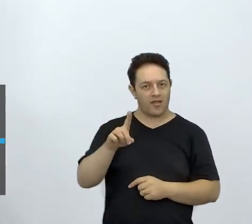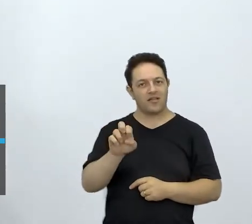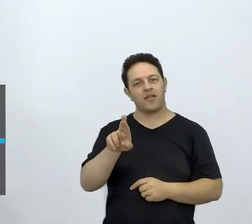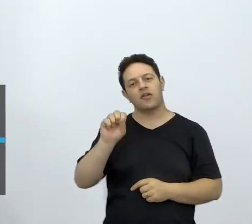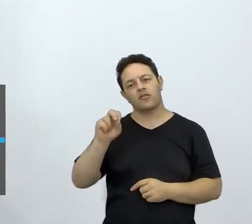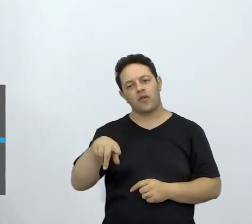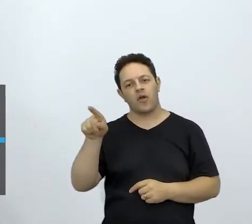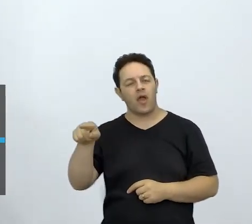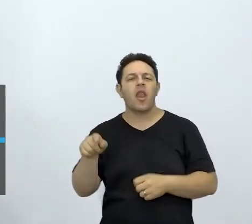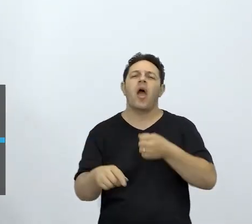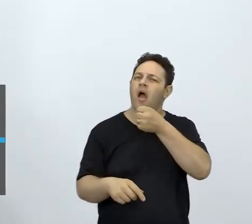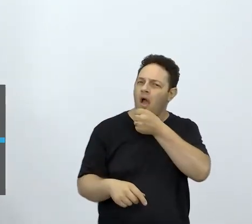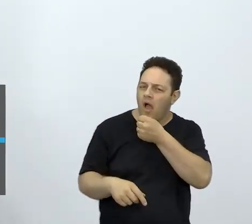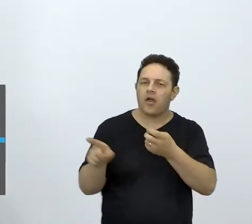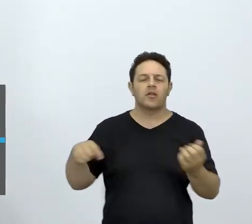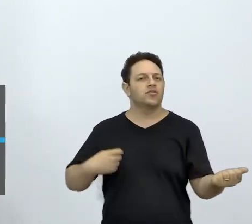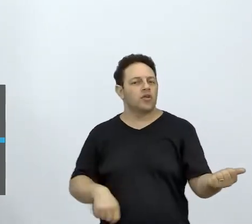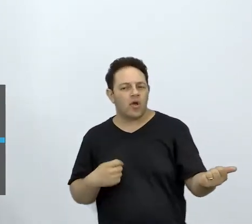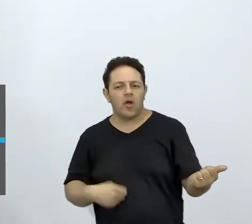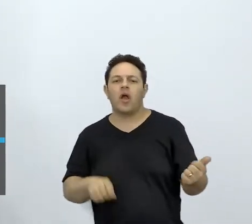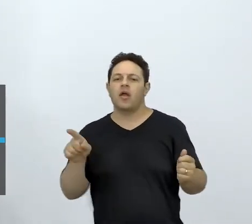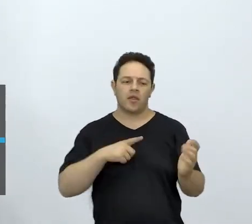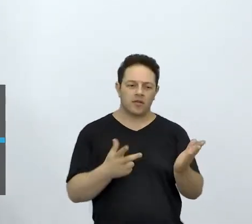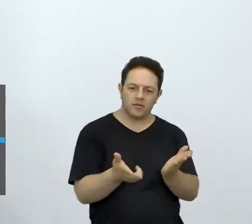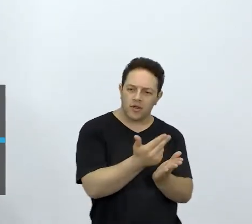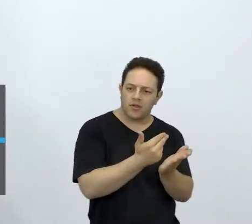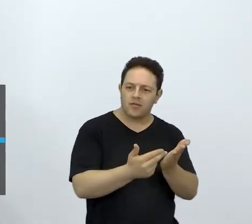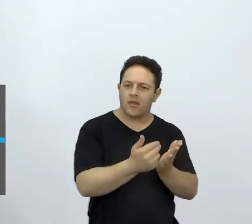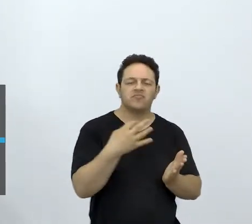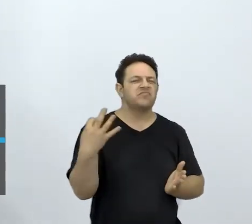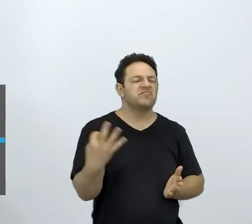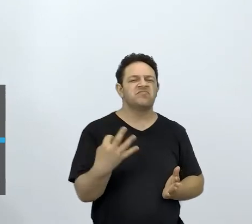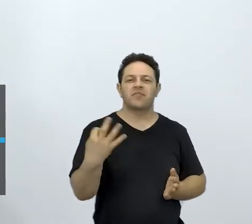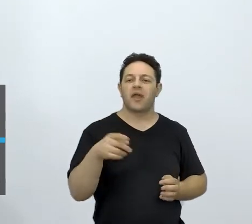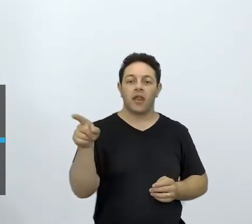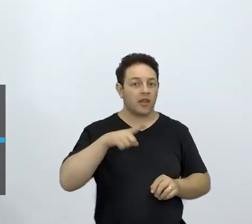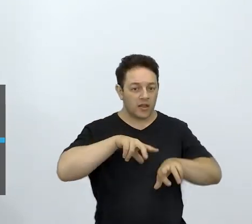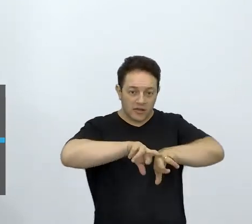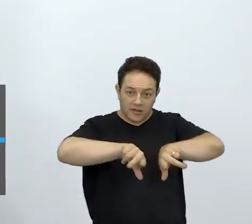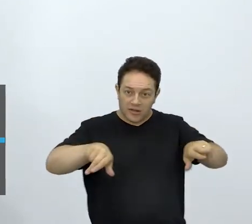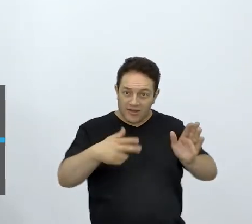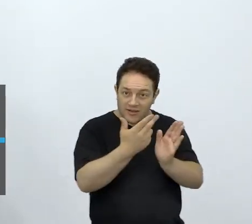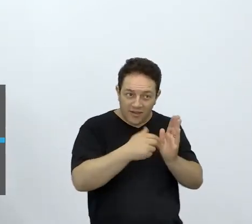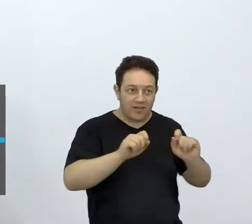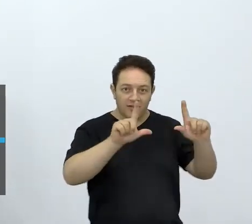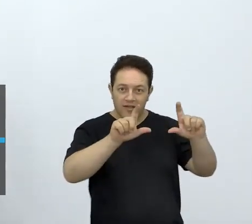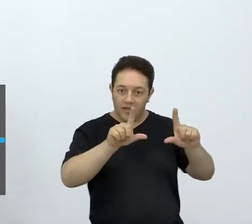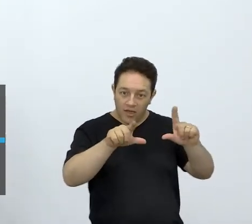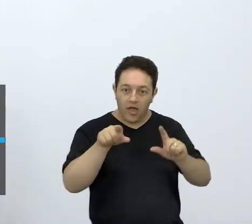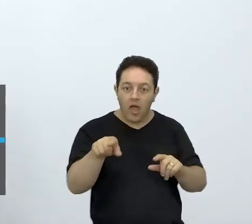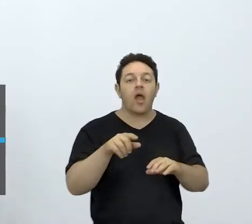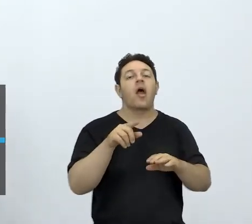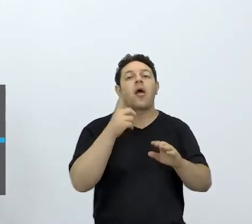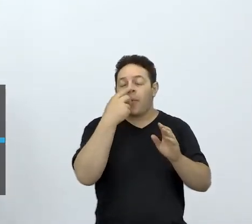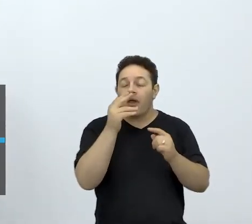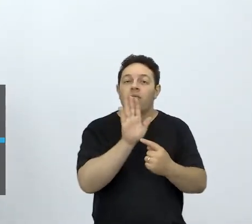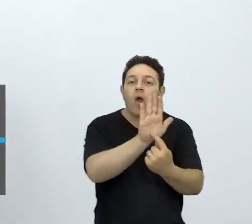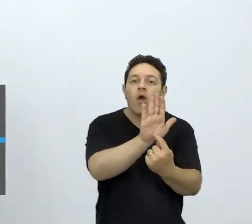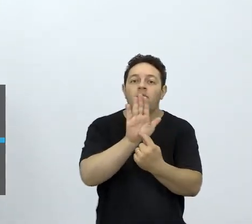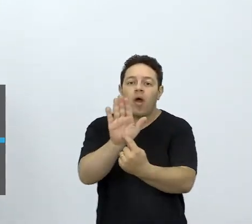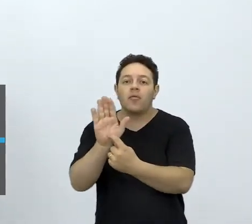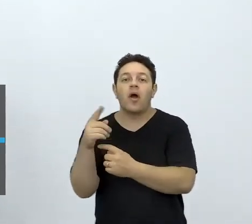artista, ele canta, ele toca e ele desenha, inclusive vários desses desenhos que vocês viram que conseguem ilustrar o